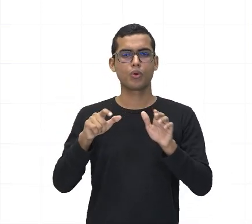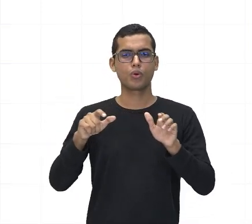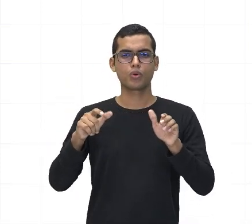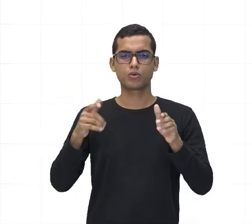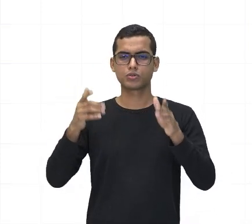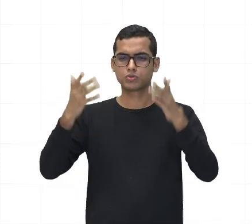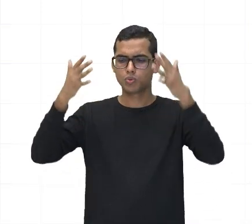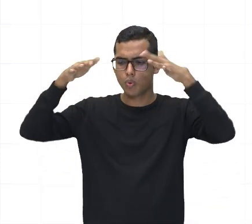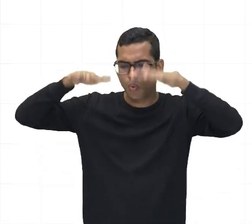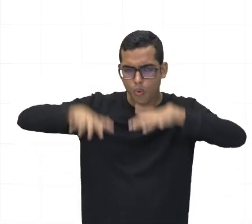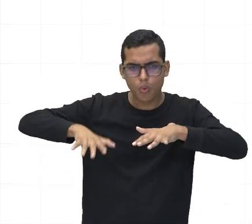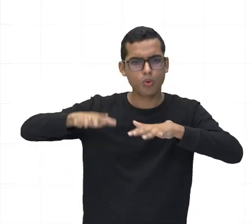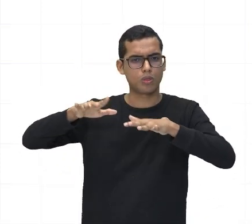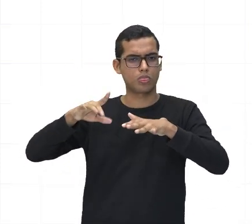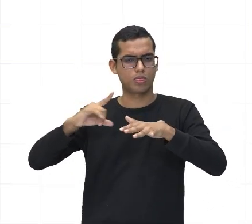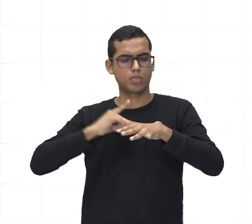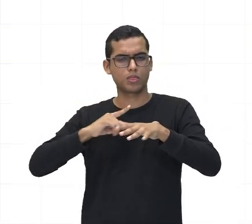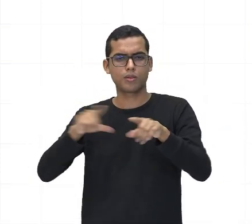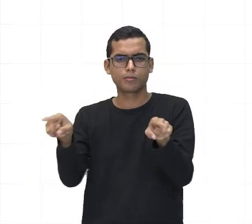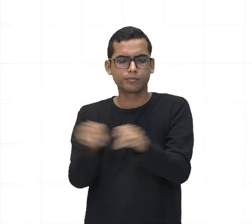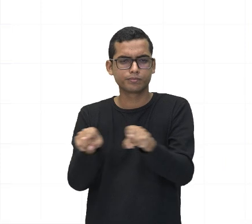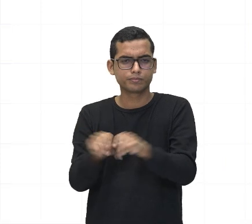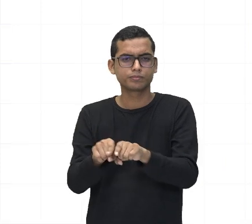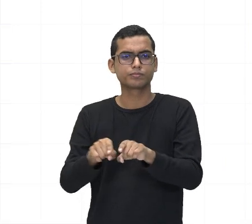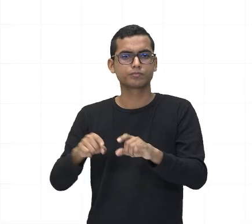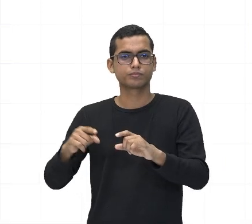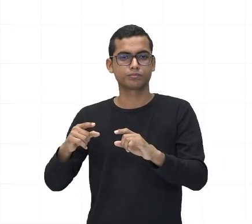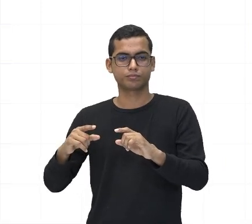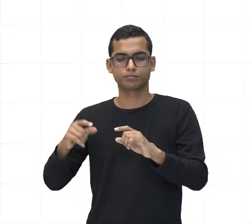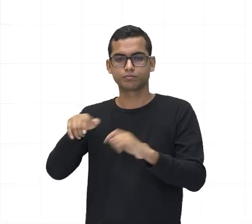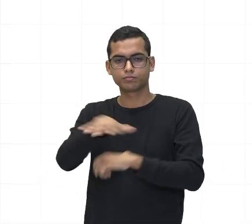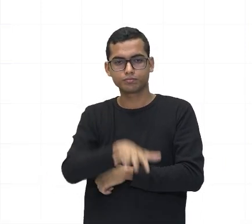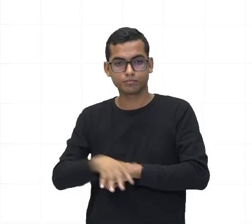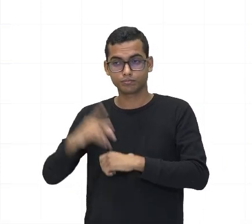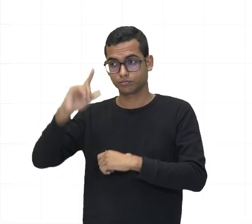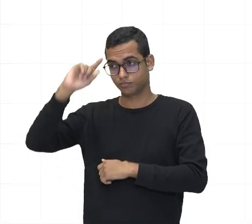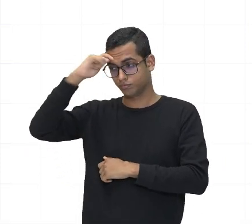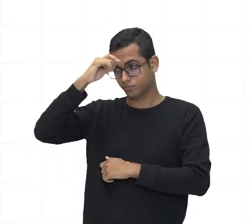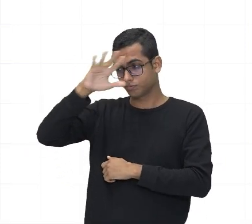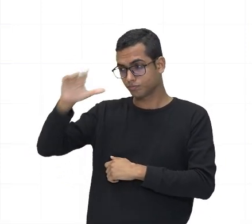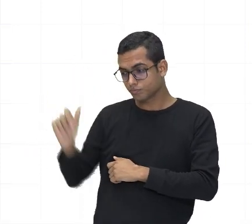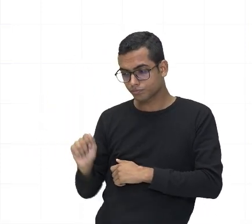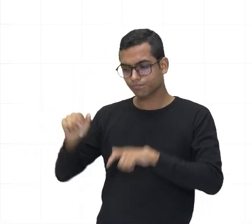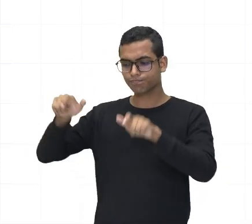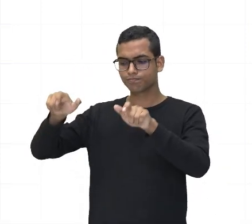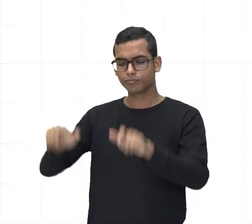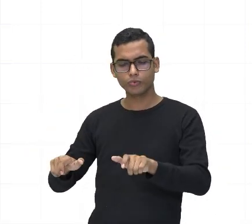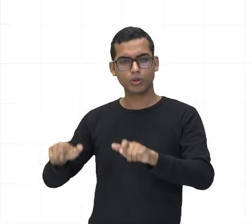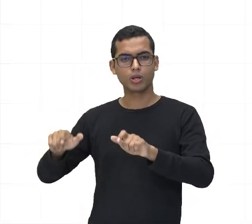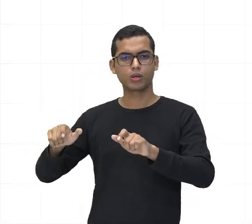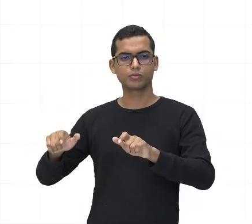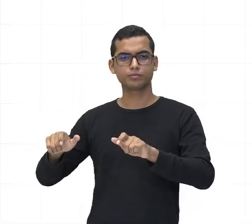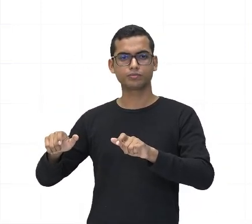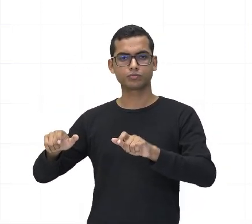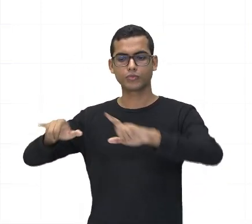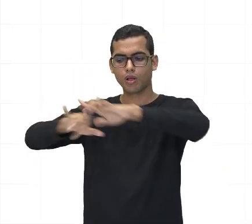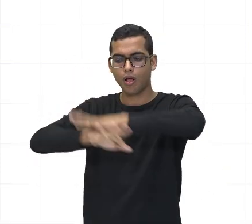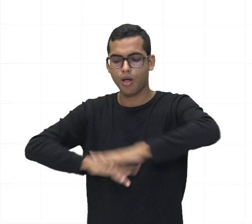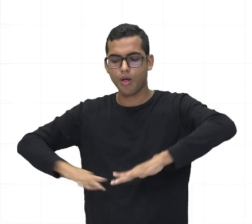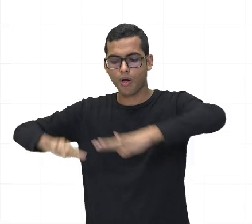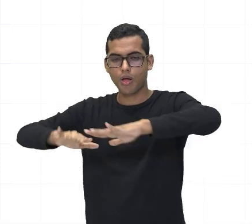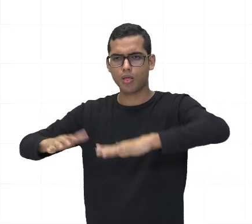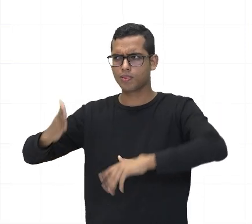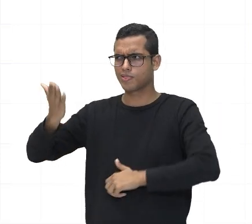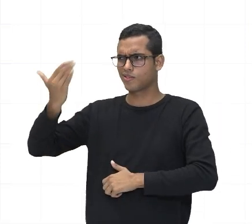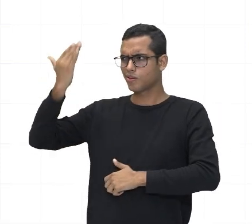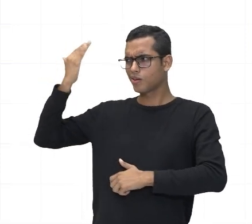transmissão de valores, o local de culto das religiões afro-brasileiras é muito importante. No passado, na África, eles